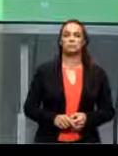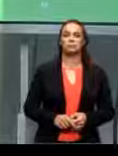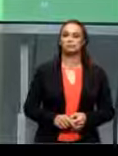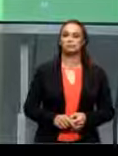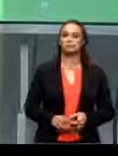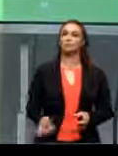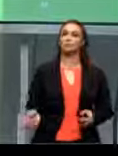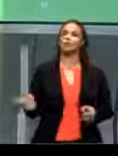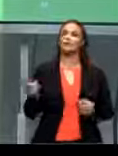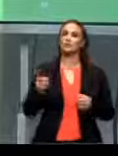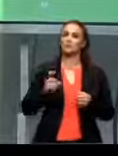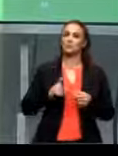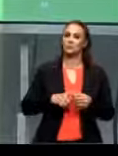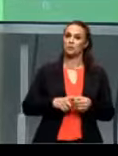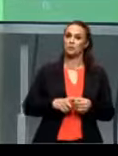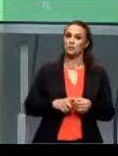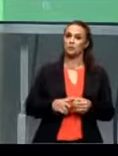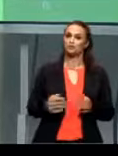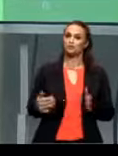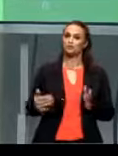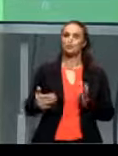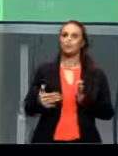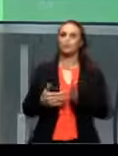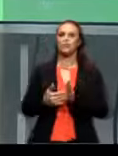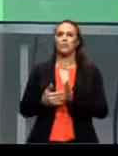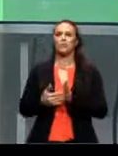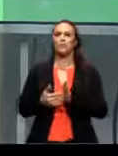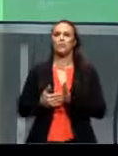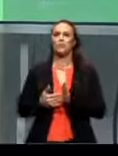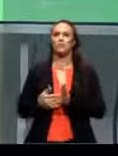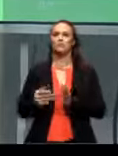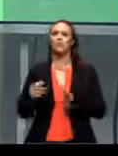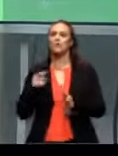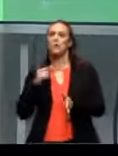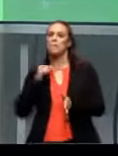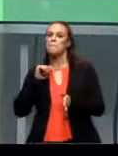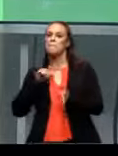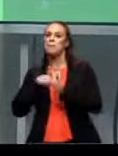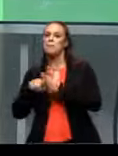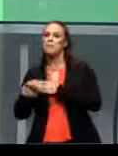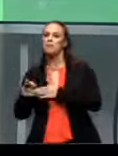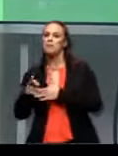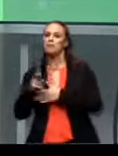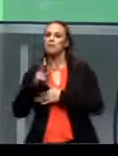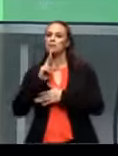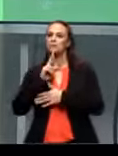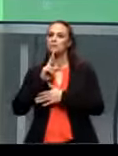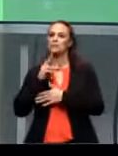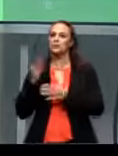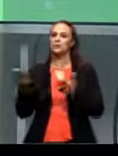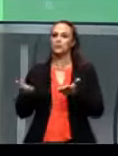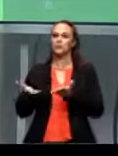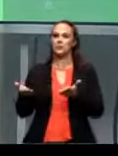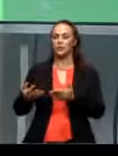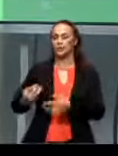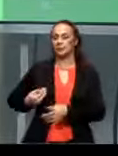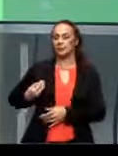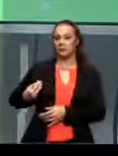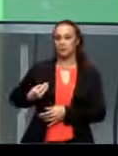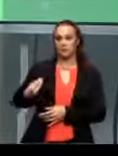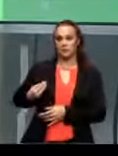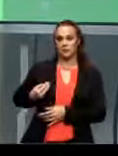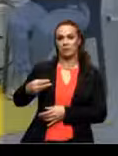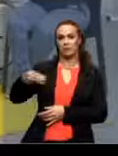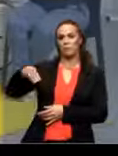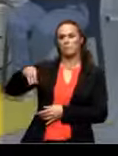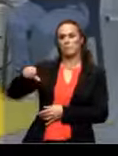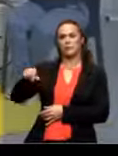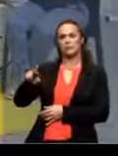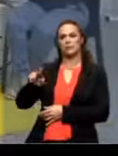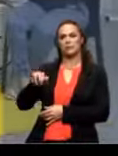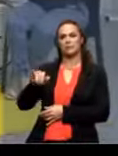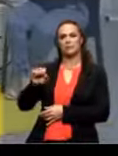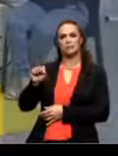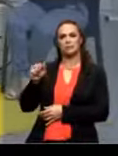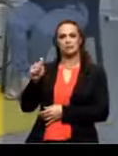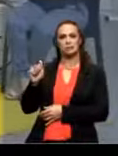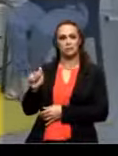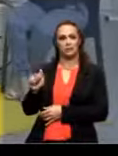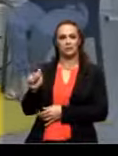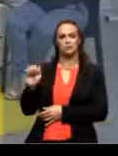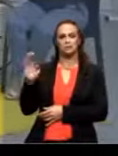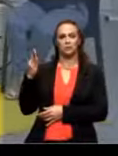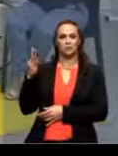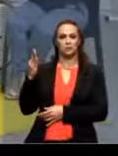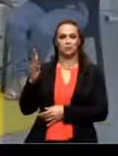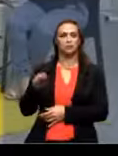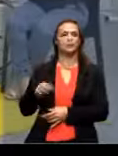Estamos de volta ao último bloco do Tira Dúvidas de hoje, que conta com a presença da professora Marisa Araújo, de